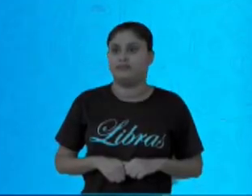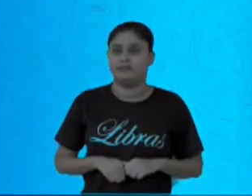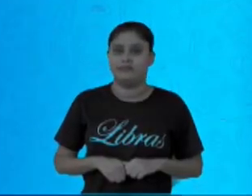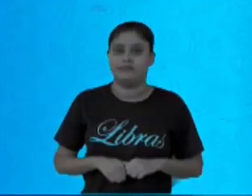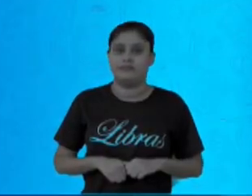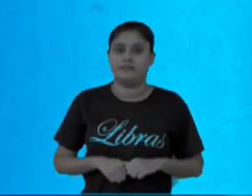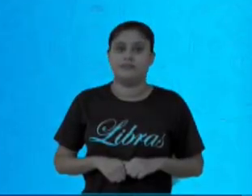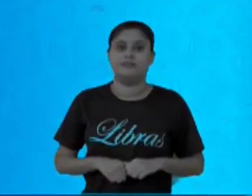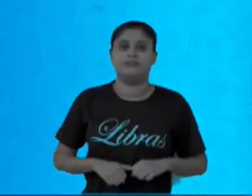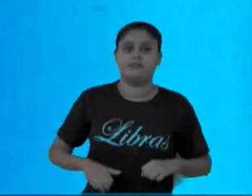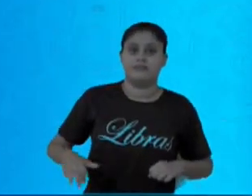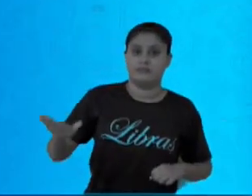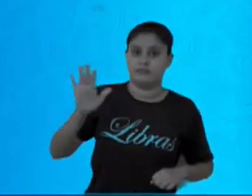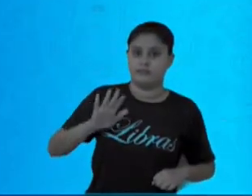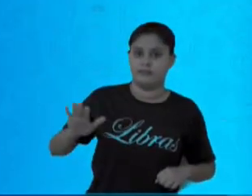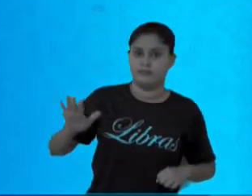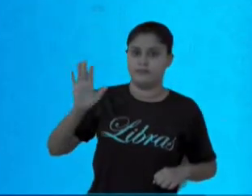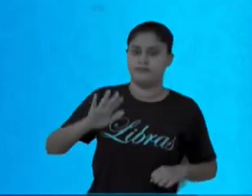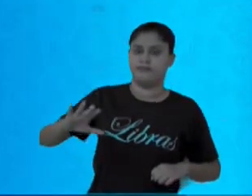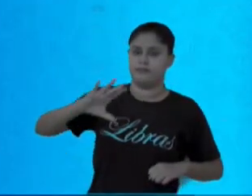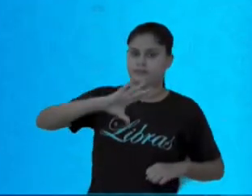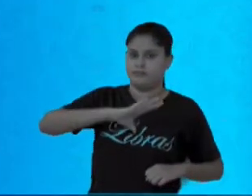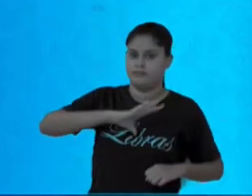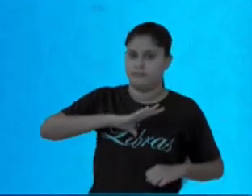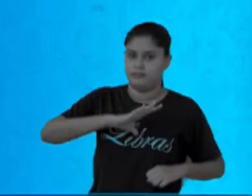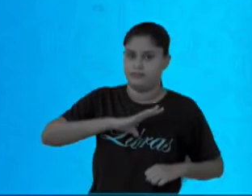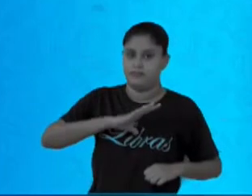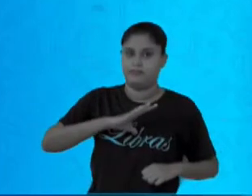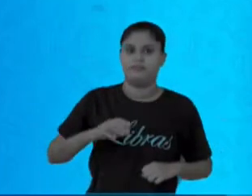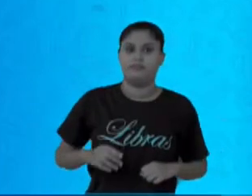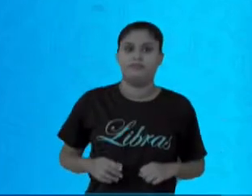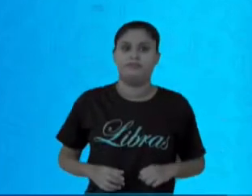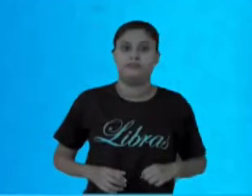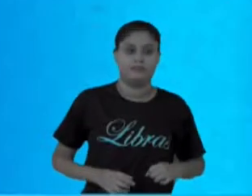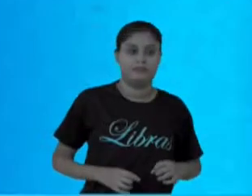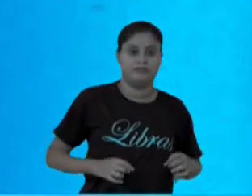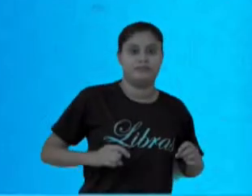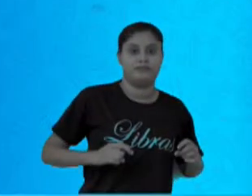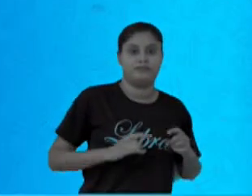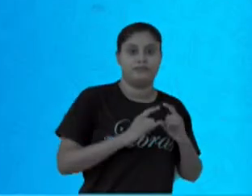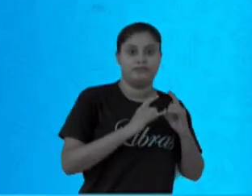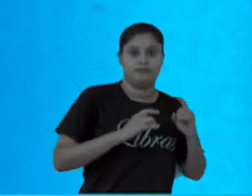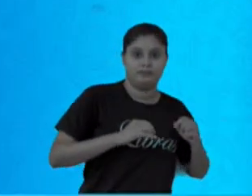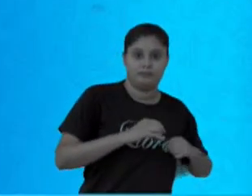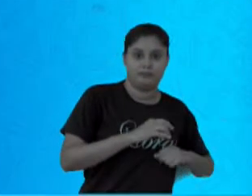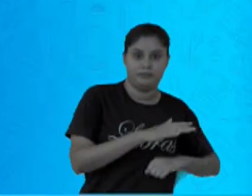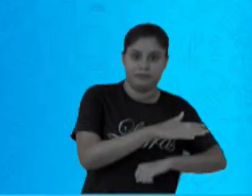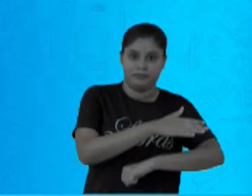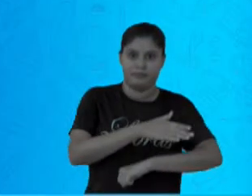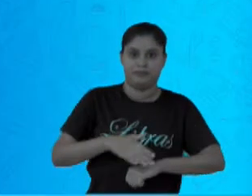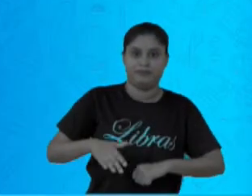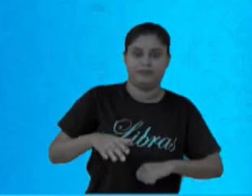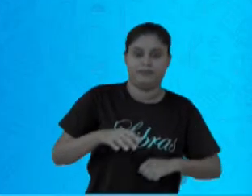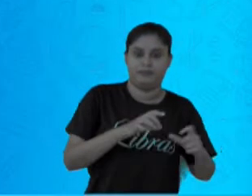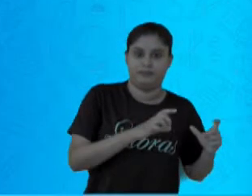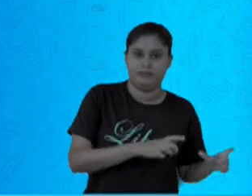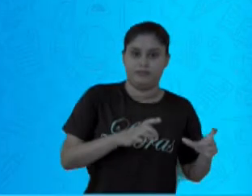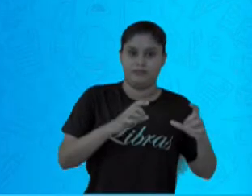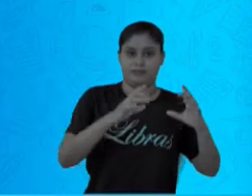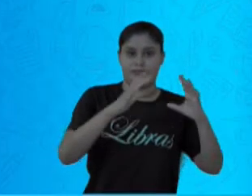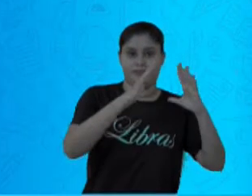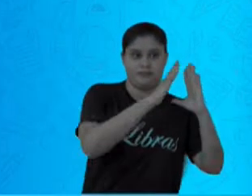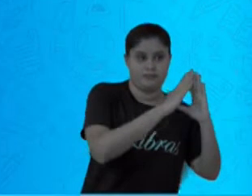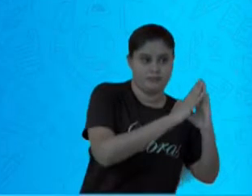A comunidade urbana, ela é constituída pelos bairros, né? Os bairros são as construções de